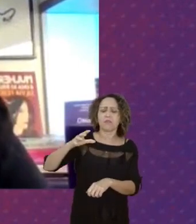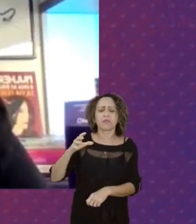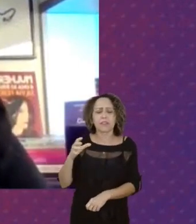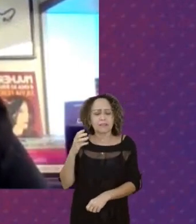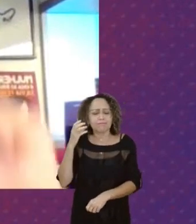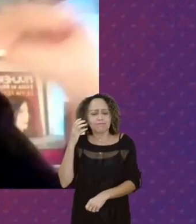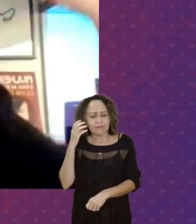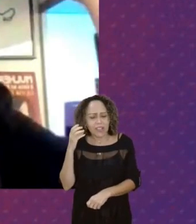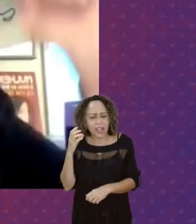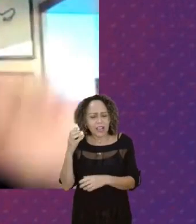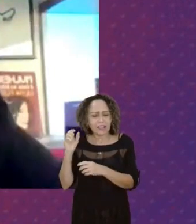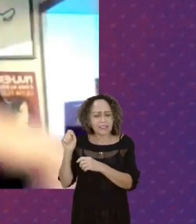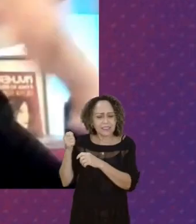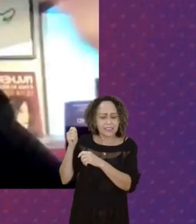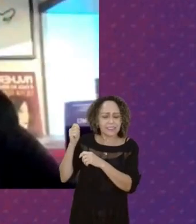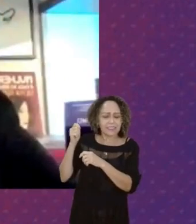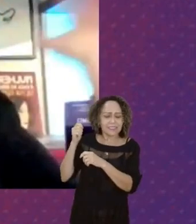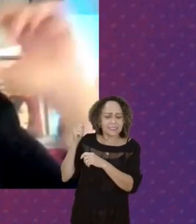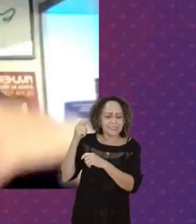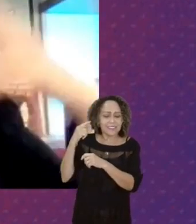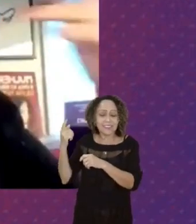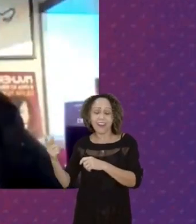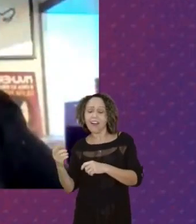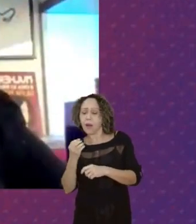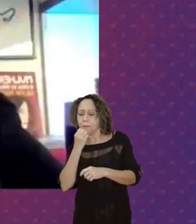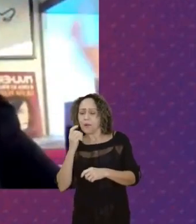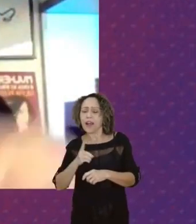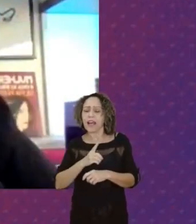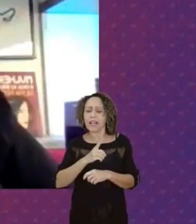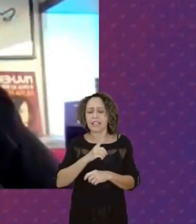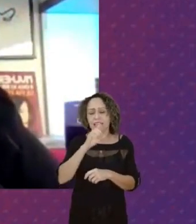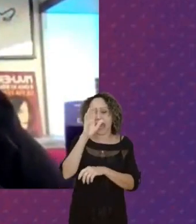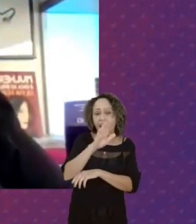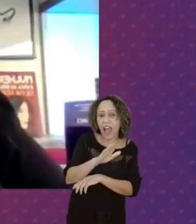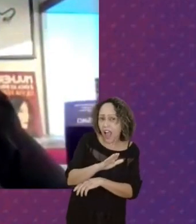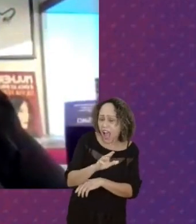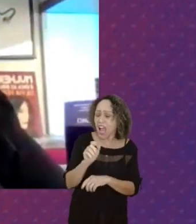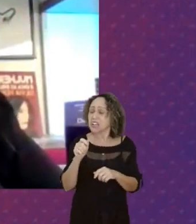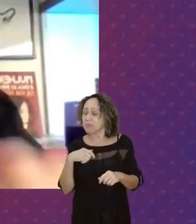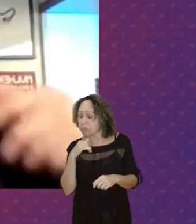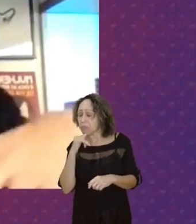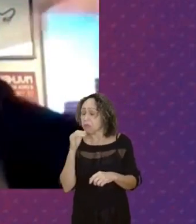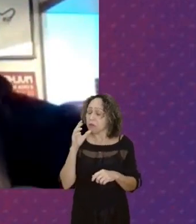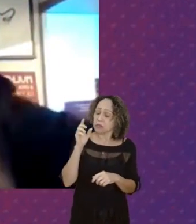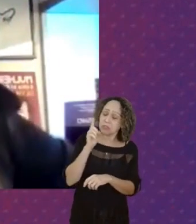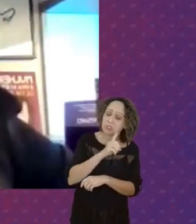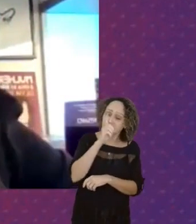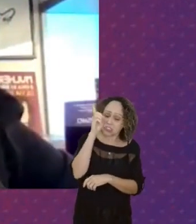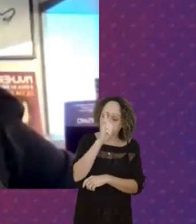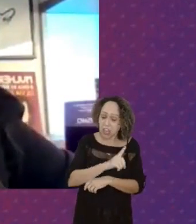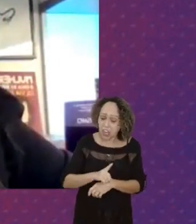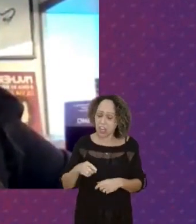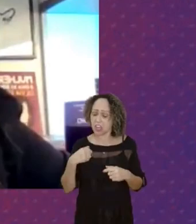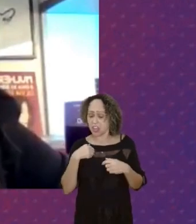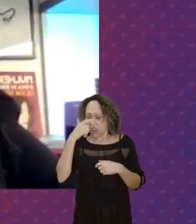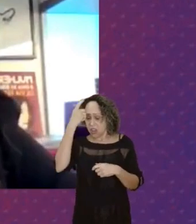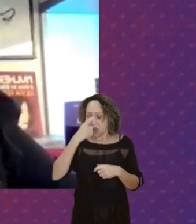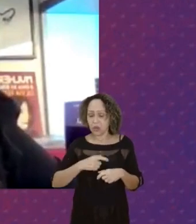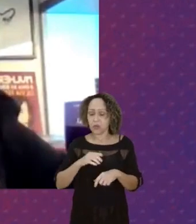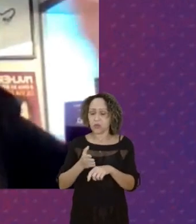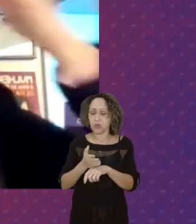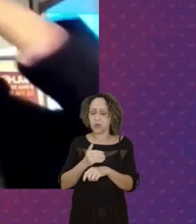vai falar: boa tarde, né, cidade, eu sou pré-candidato. Você pode fazer. Agora, você não pode montar um trio elétrico,